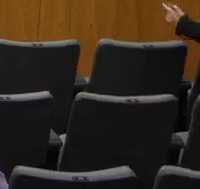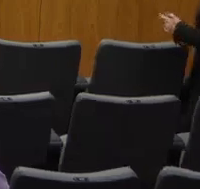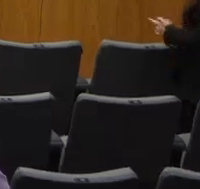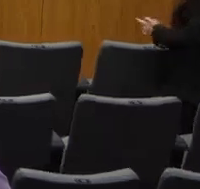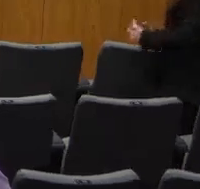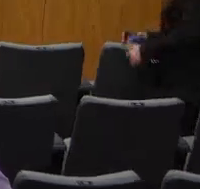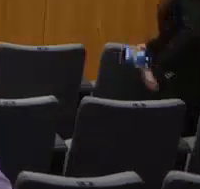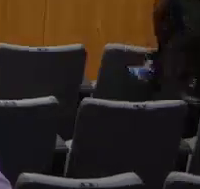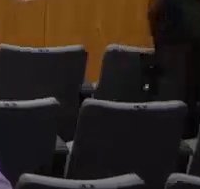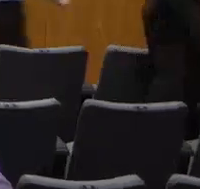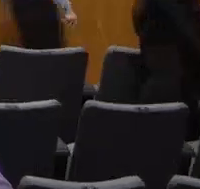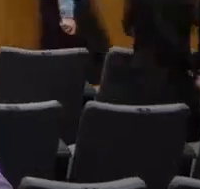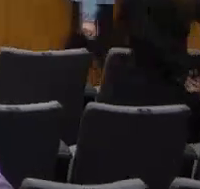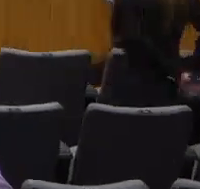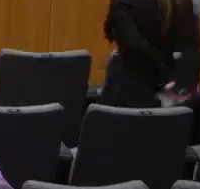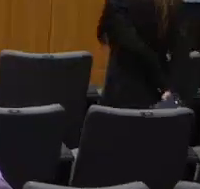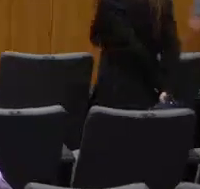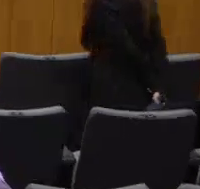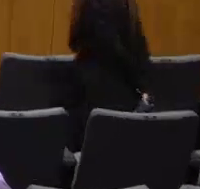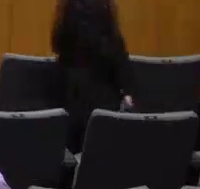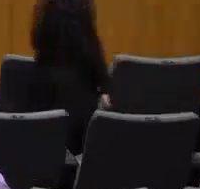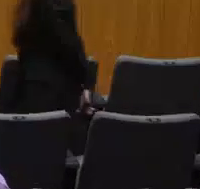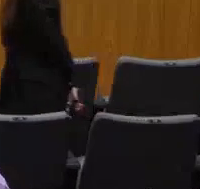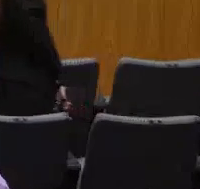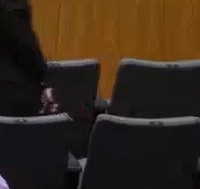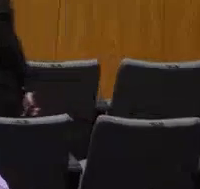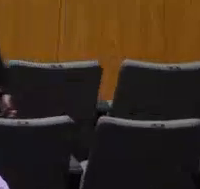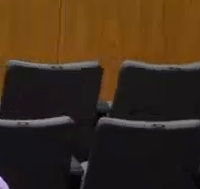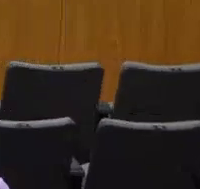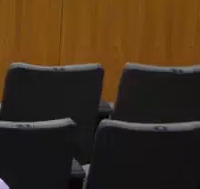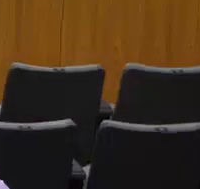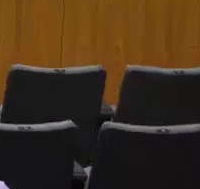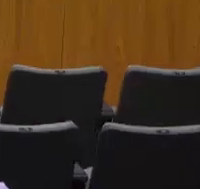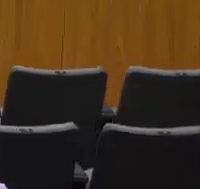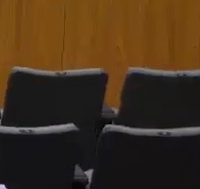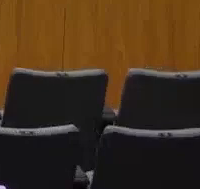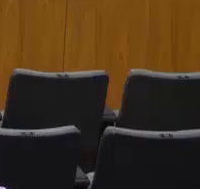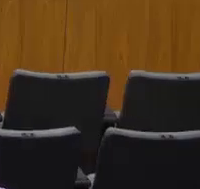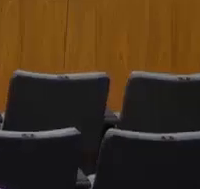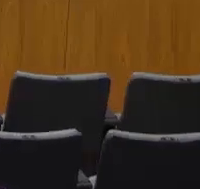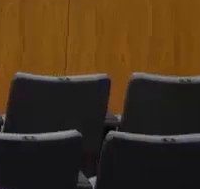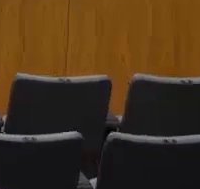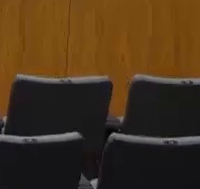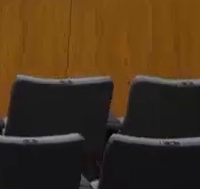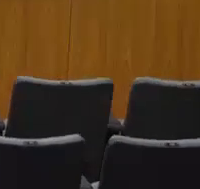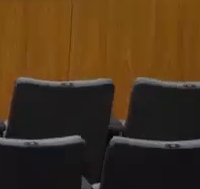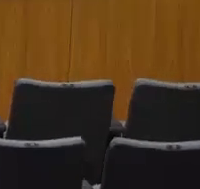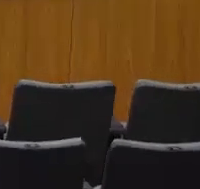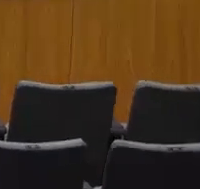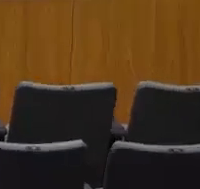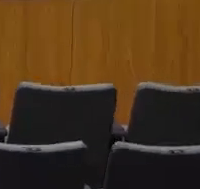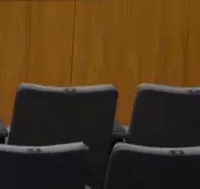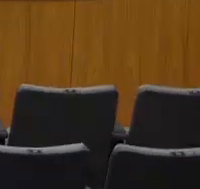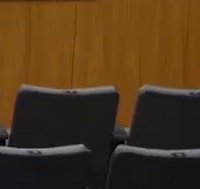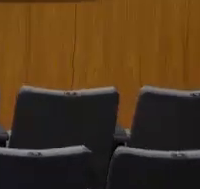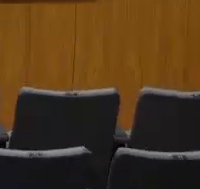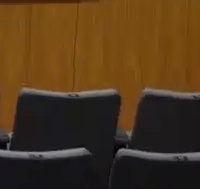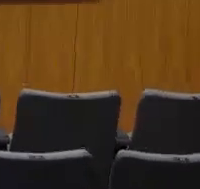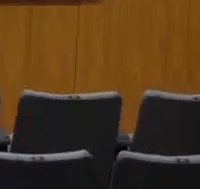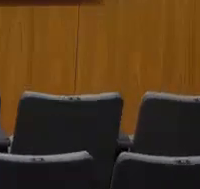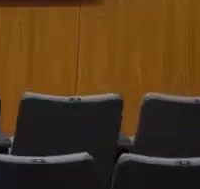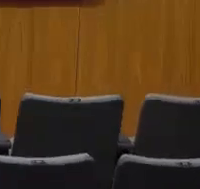e nos energia Educação Ciência e Tecnologia da primeira sessão Legislativa ordinária da vigésima legislatura